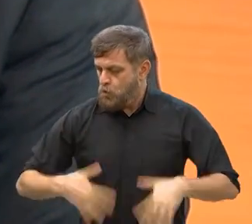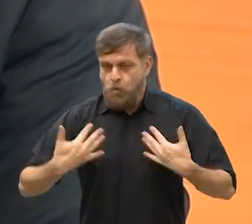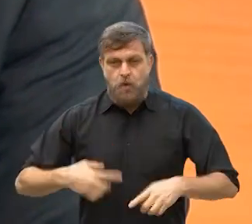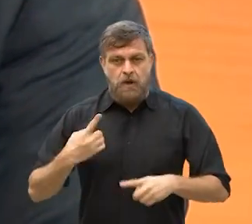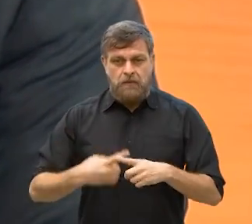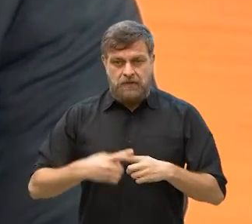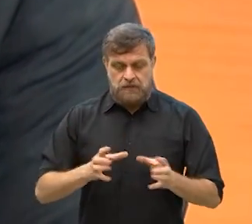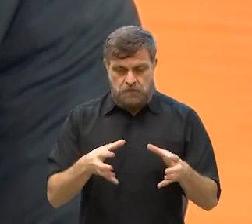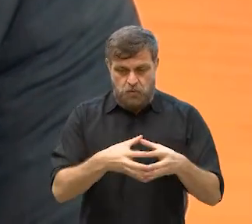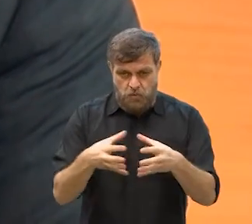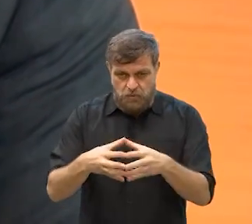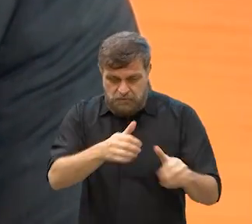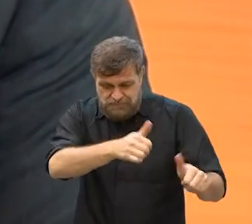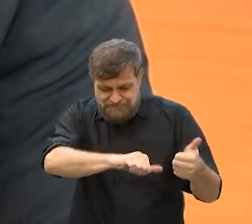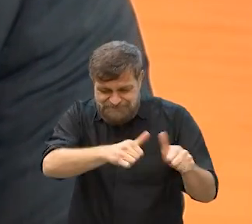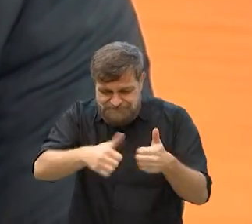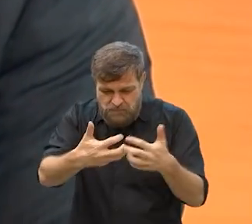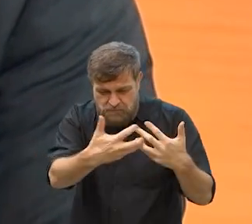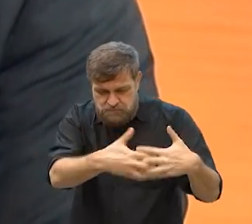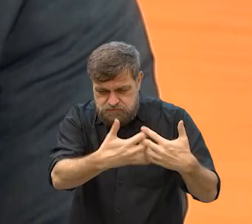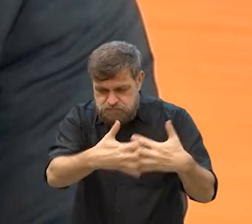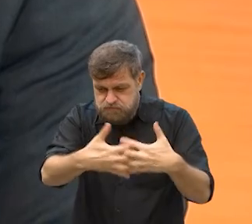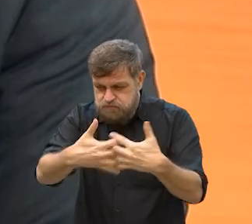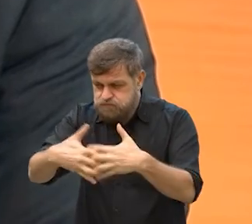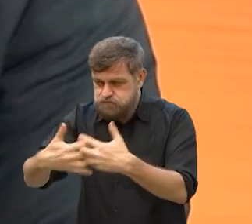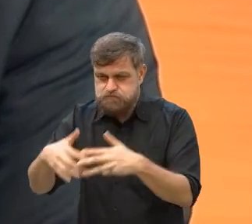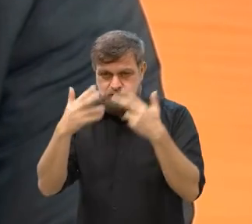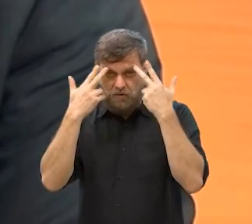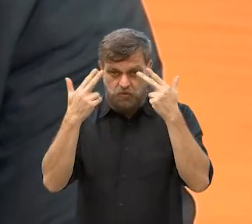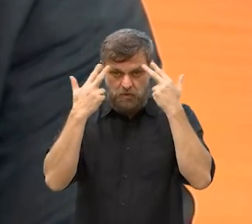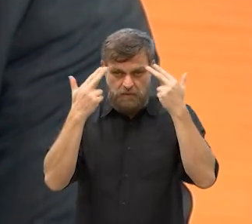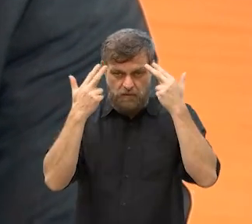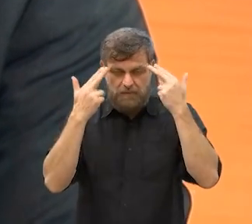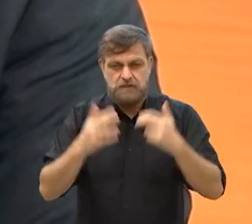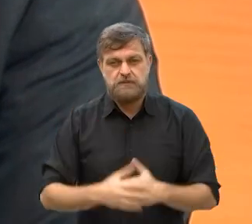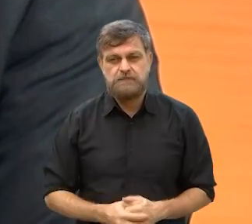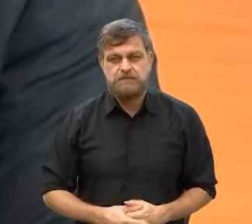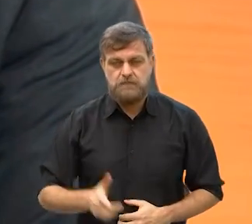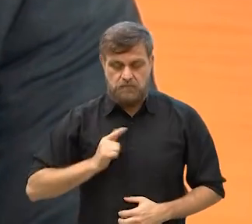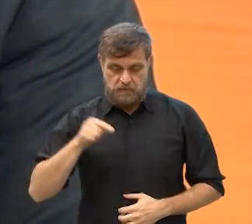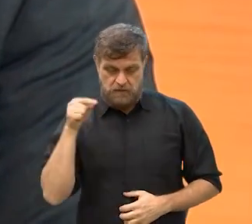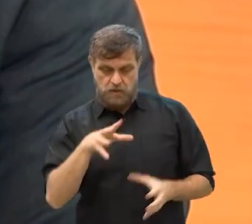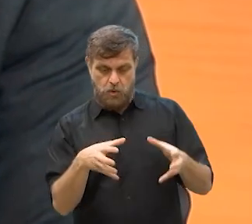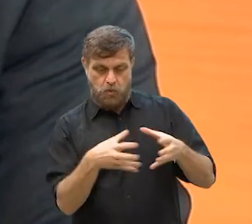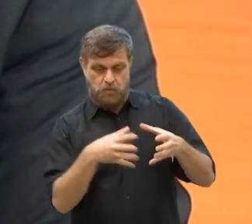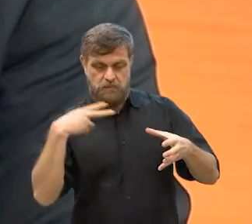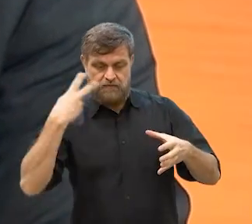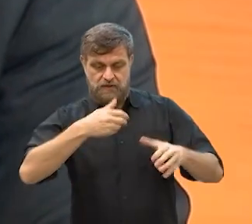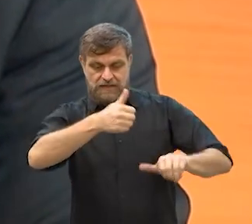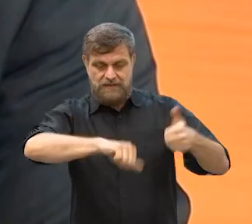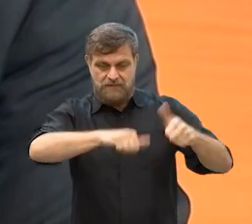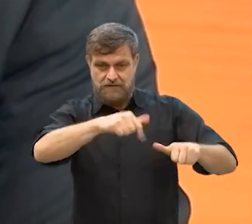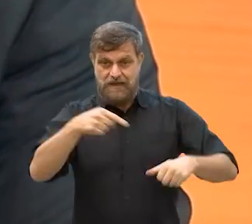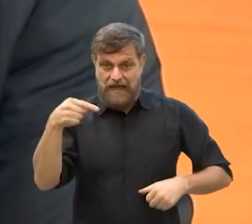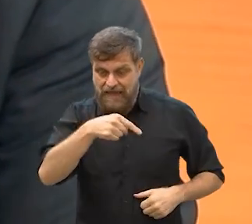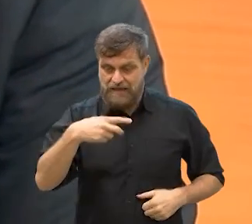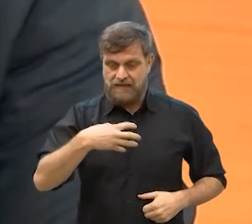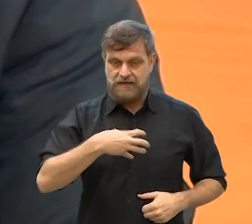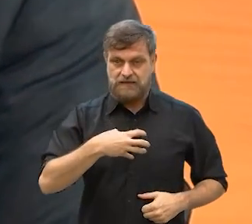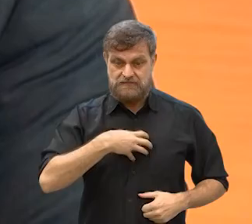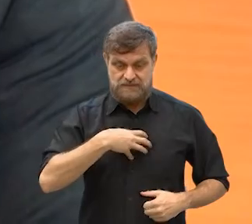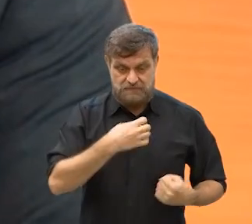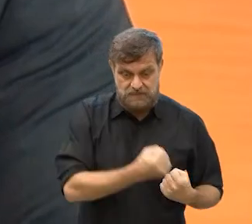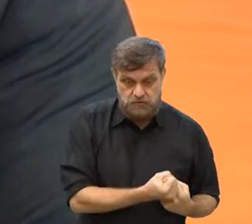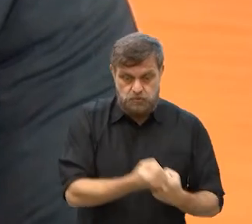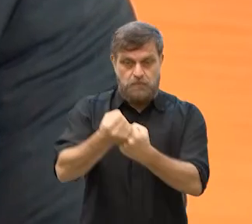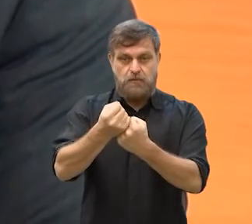as comissões, elas funcionam normalmente. Aliás, são as comissões que dão suporte para